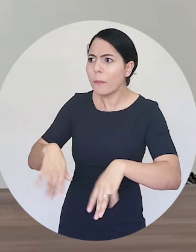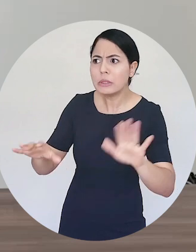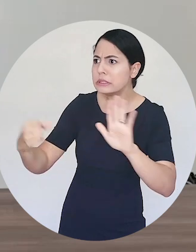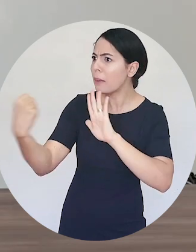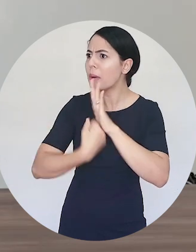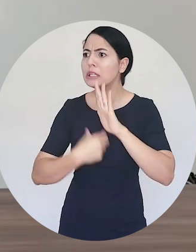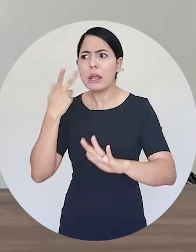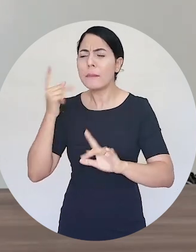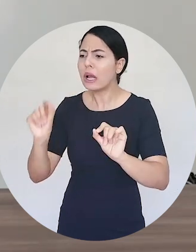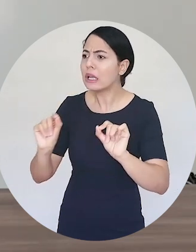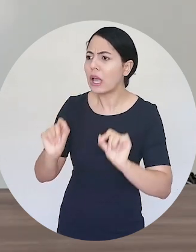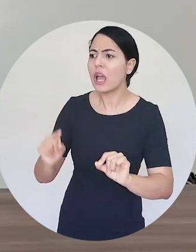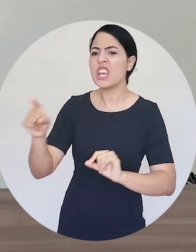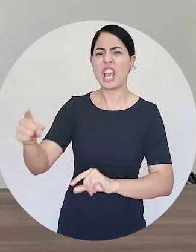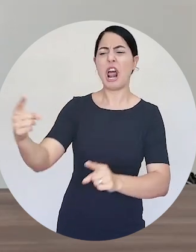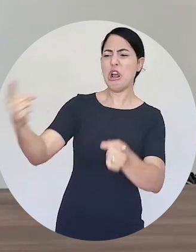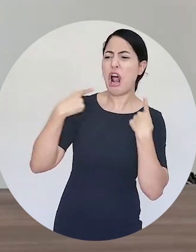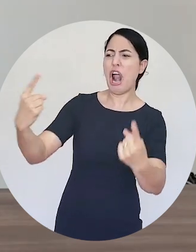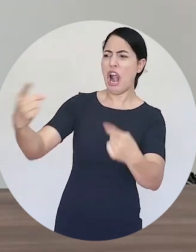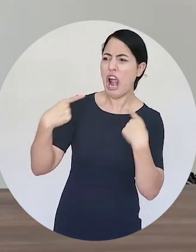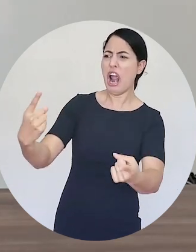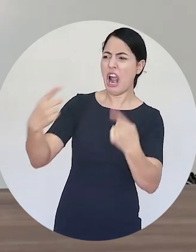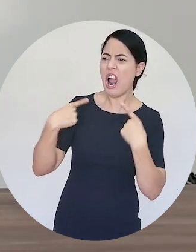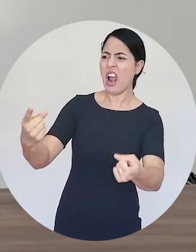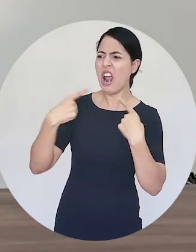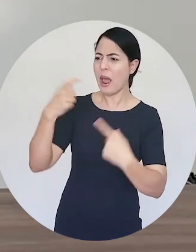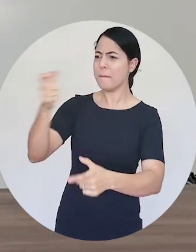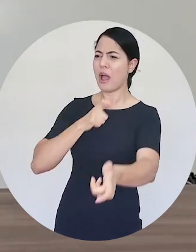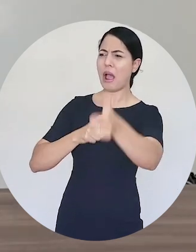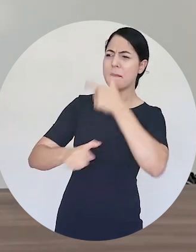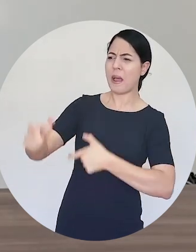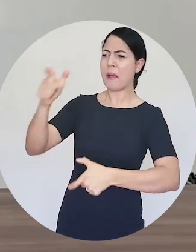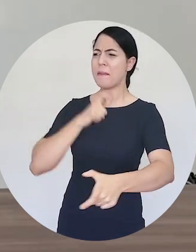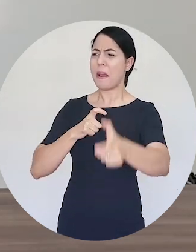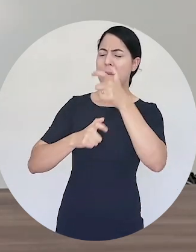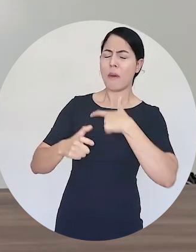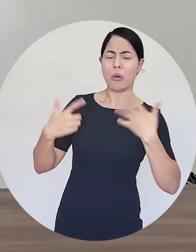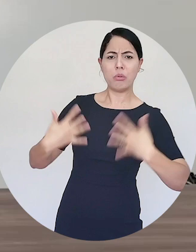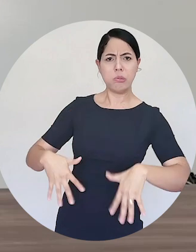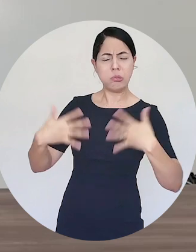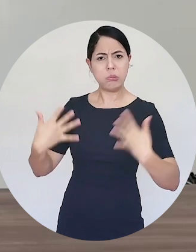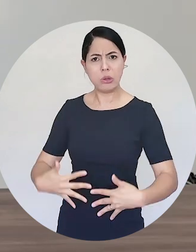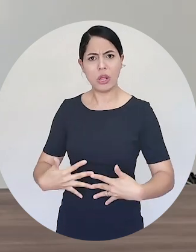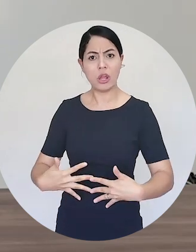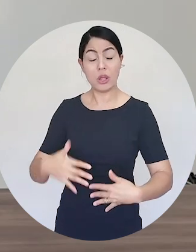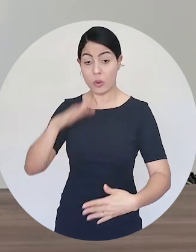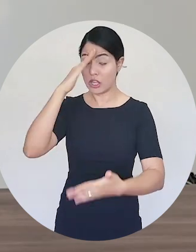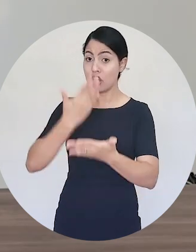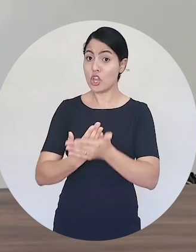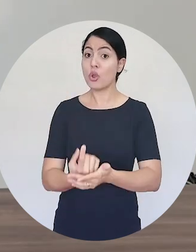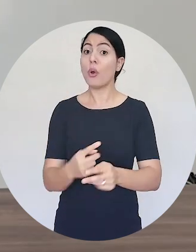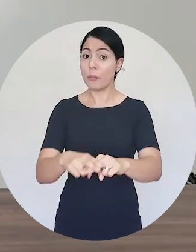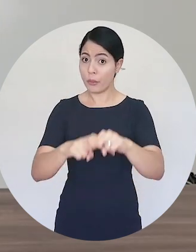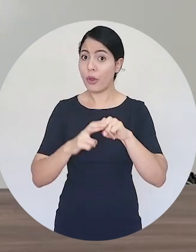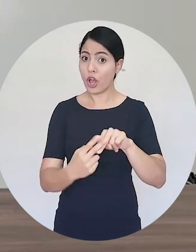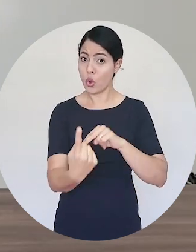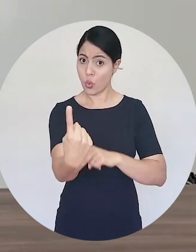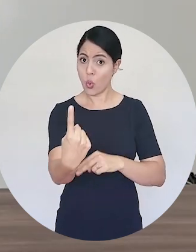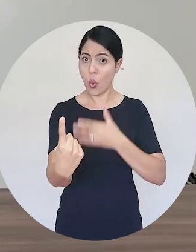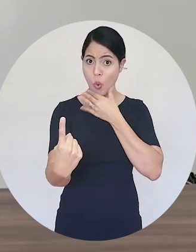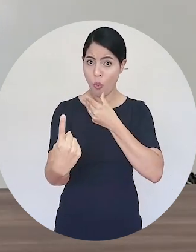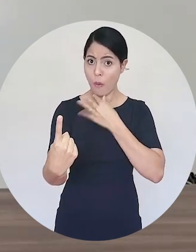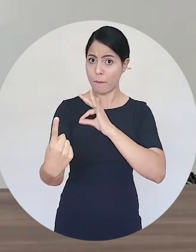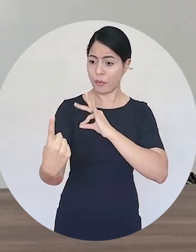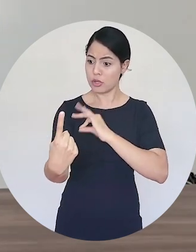Não faça isso, para que isso?" E ela continuou me agredindo verbalmente. Acredito que só não me agrediu fisicamente porque